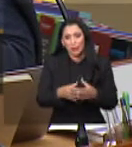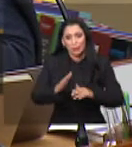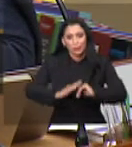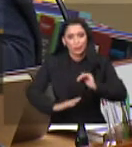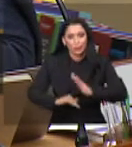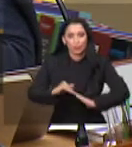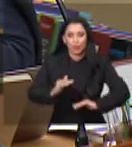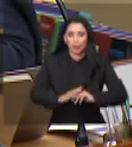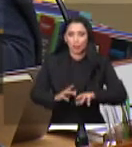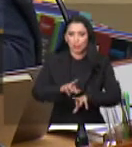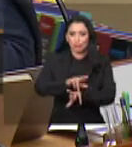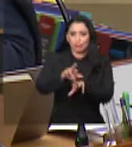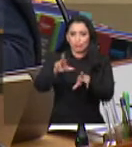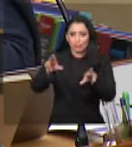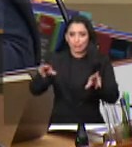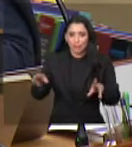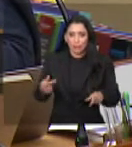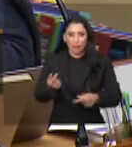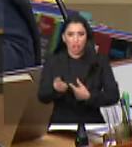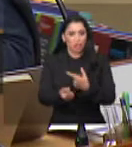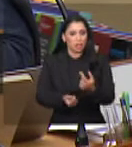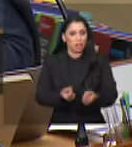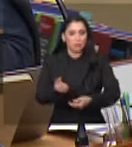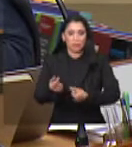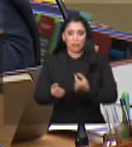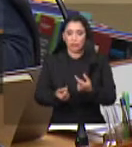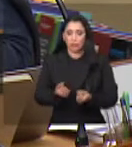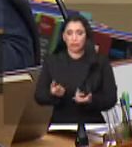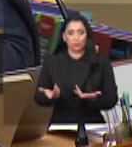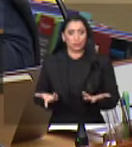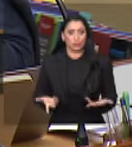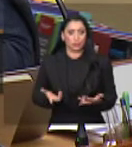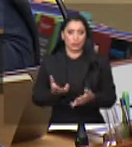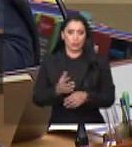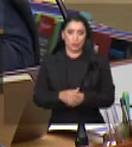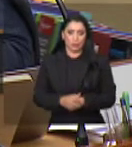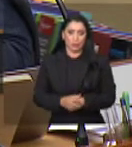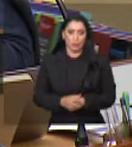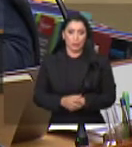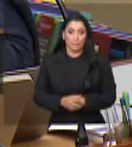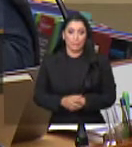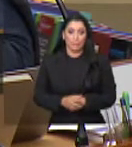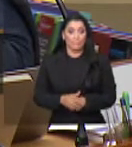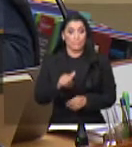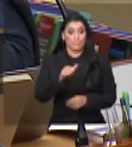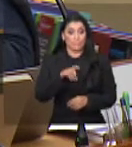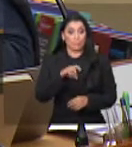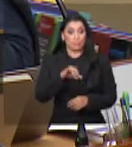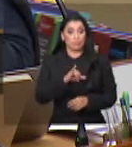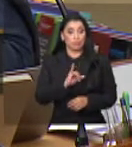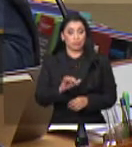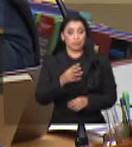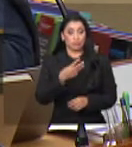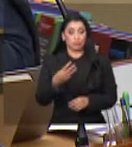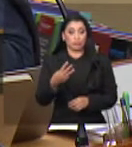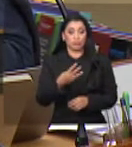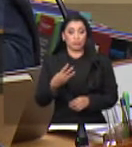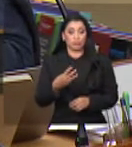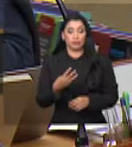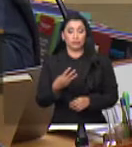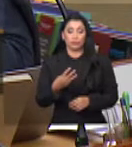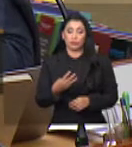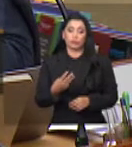eu econômicas não homogêneas e a AD 3381